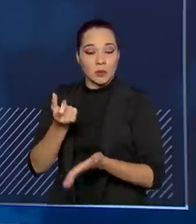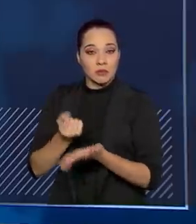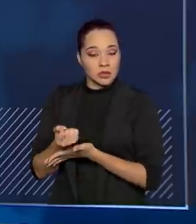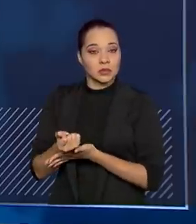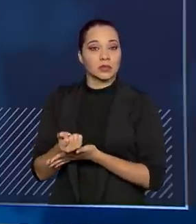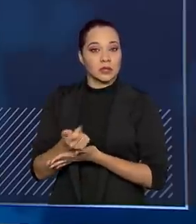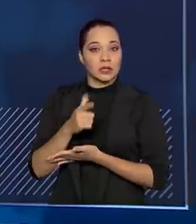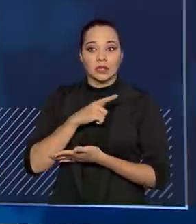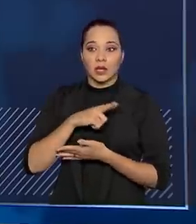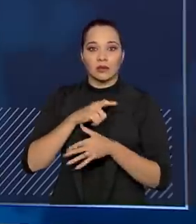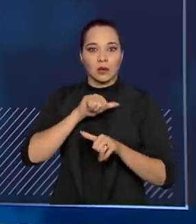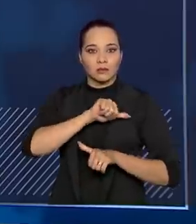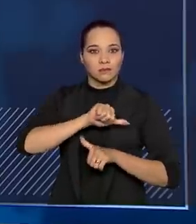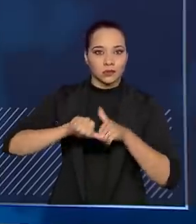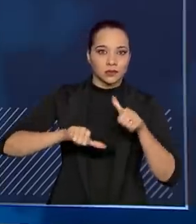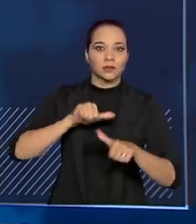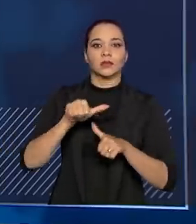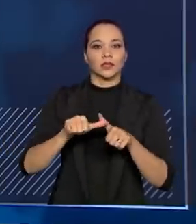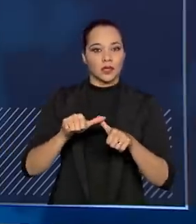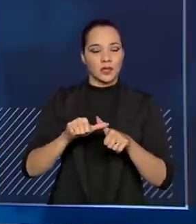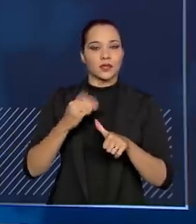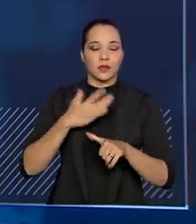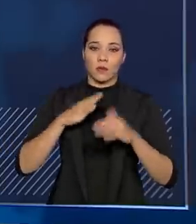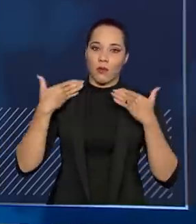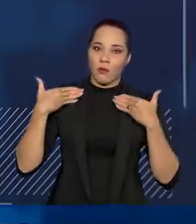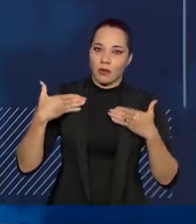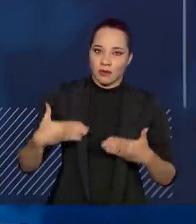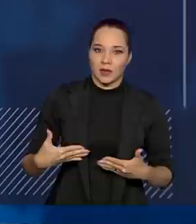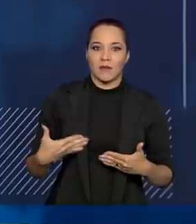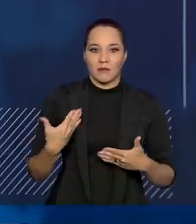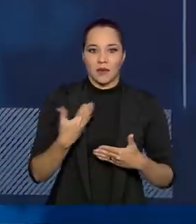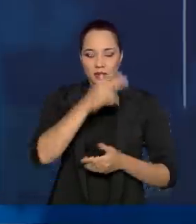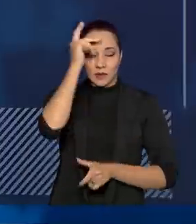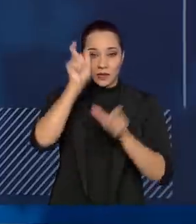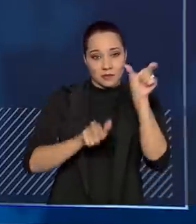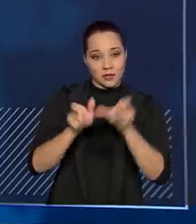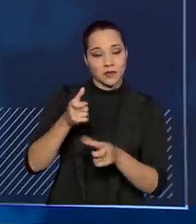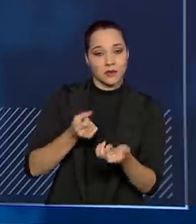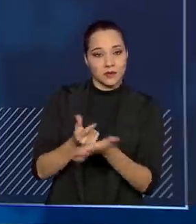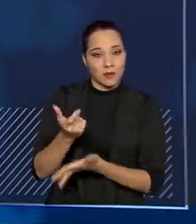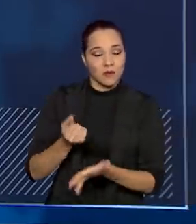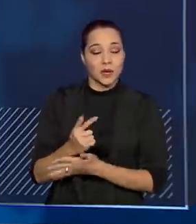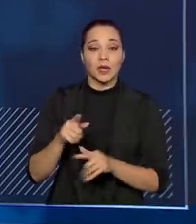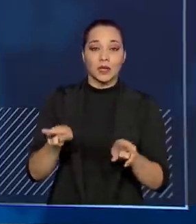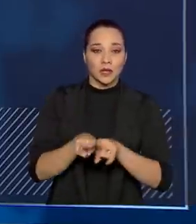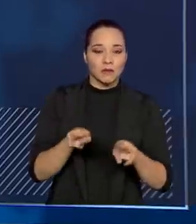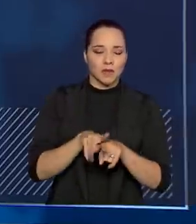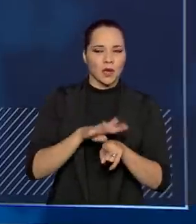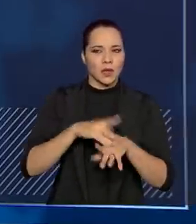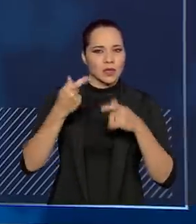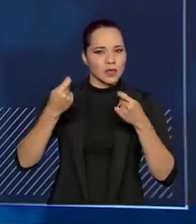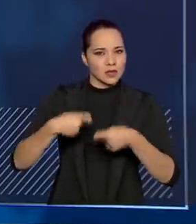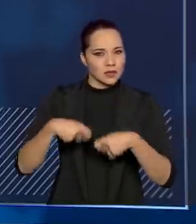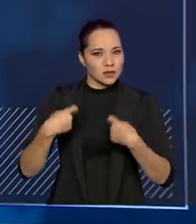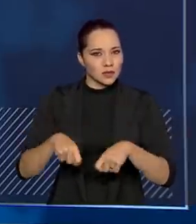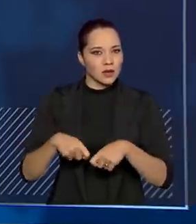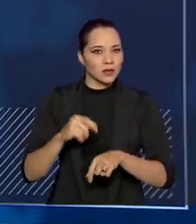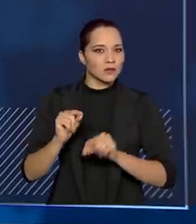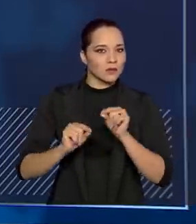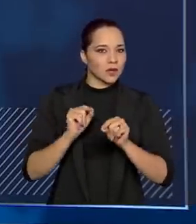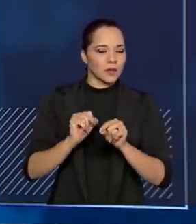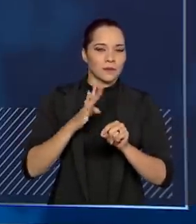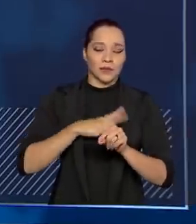promoveu também uma mudança no comportamento dos consumidores e, ao mesmo tempo, uma necessidade, né,